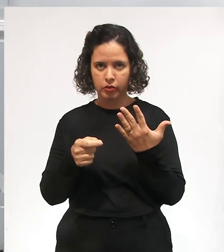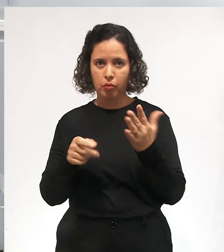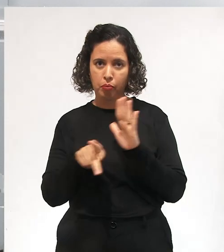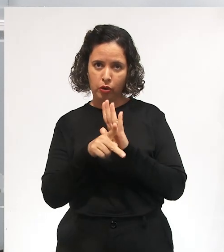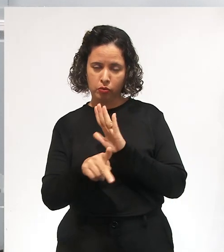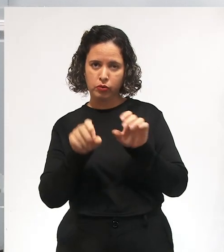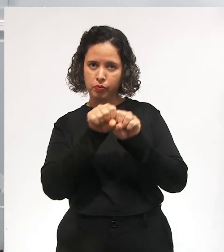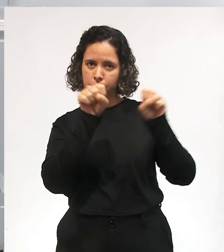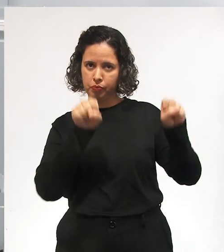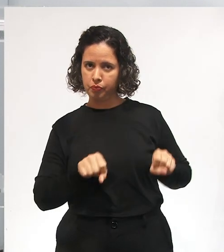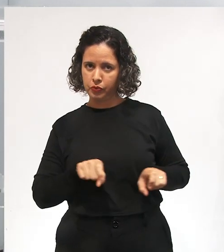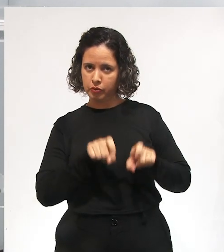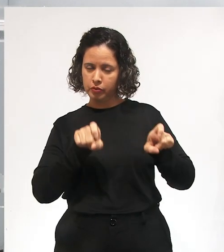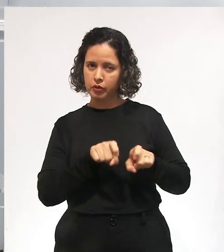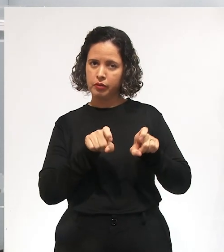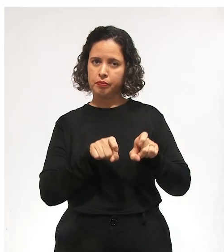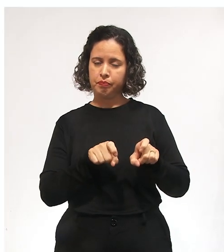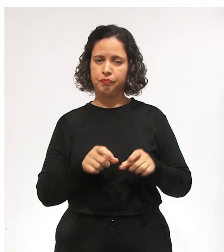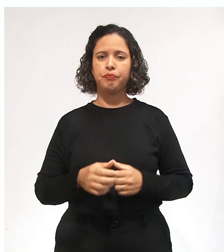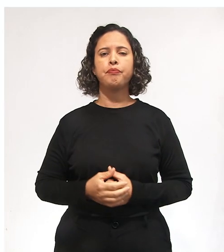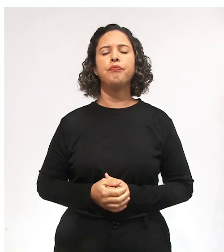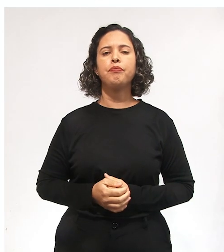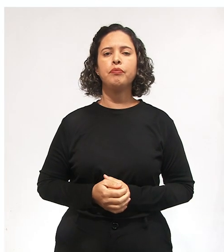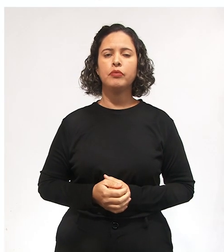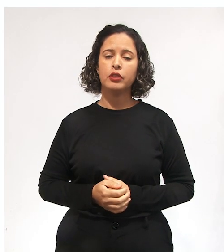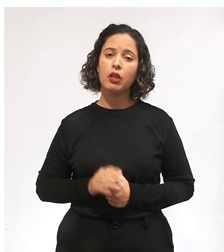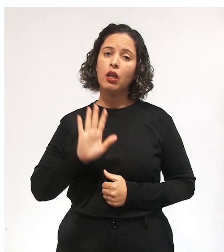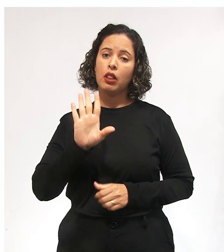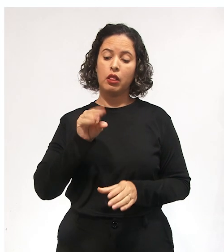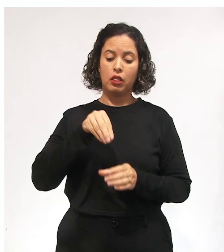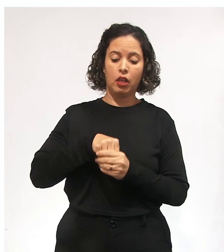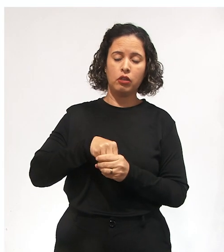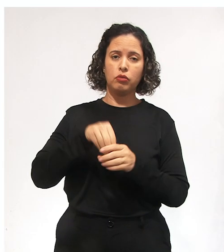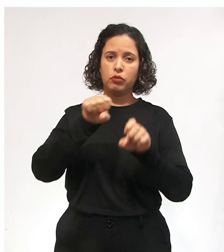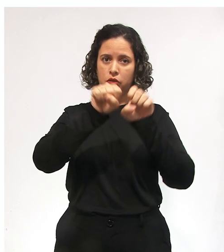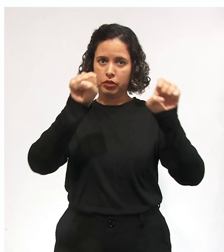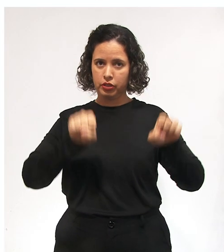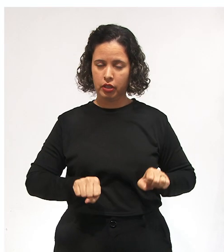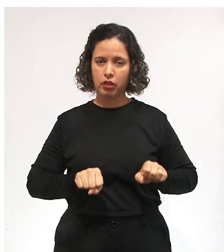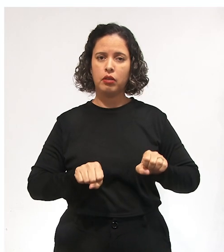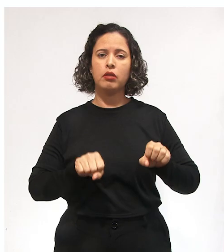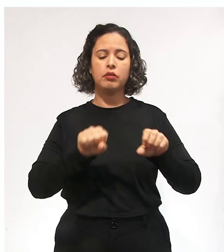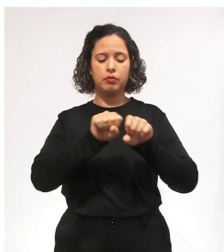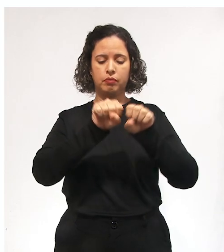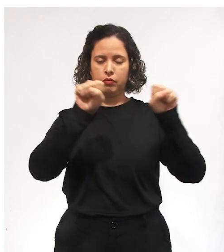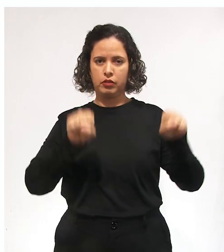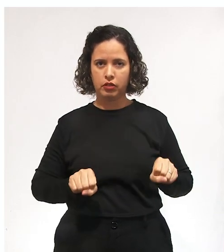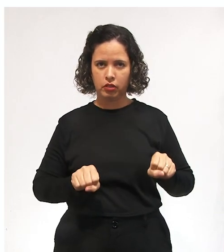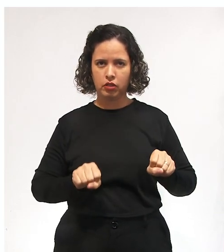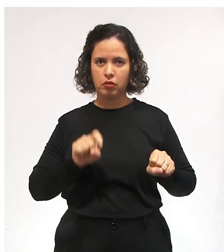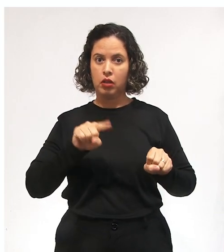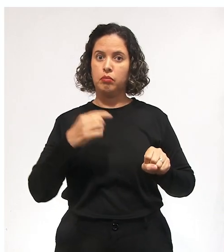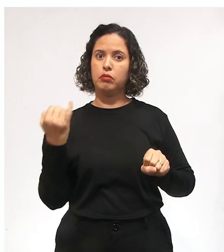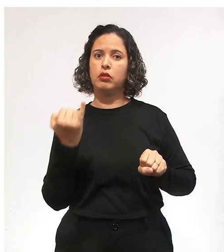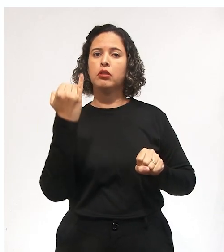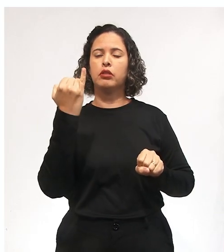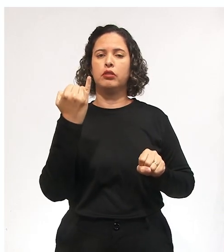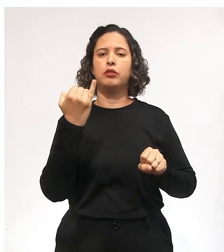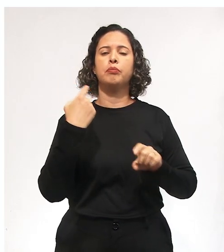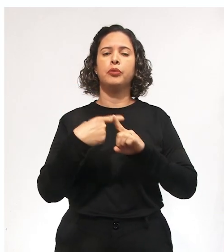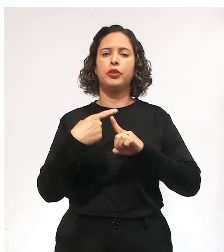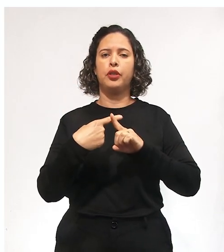computacional. Vamos pensar? Vamos lá. Se vai compor um sistema, são partes essenciais. Por quê? Vão